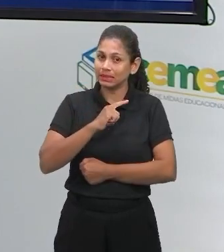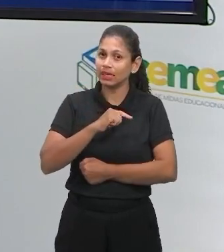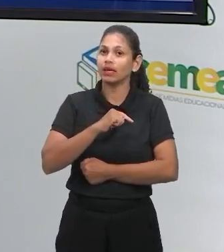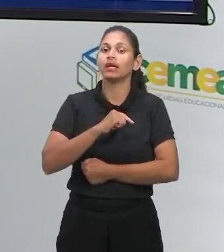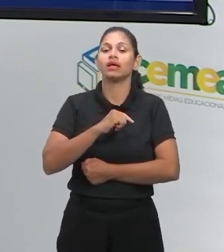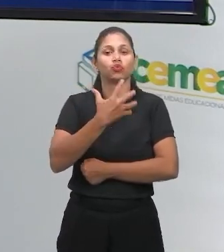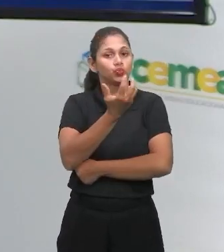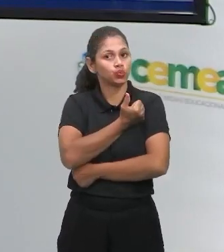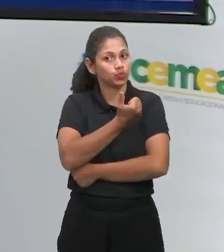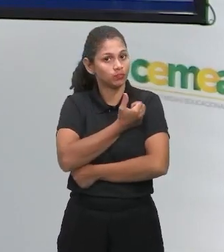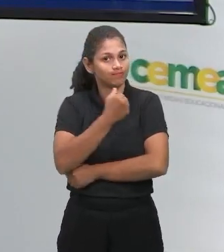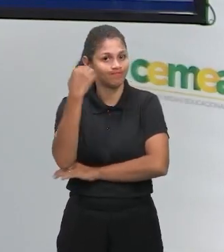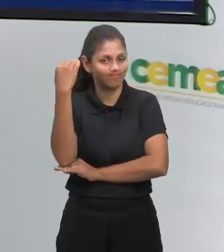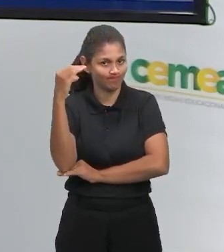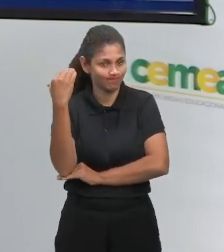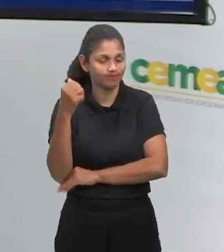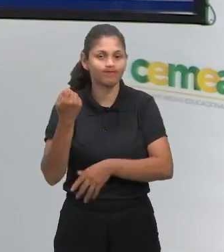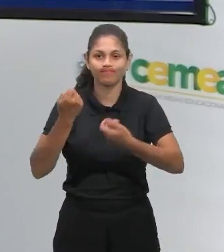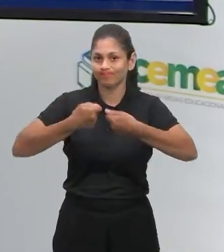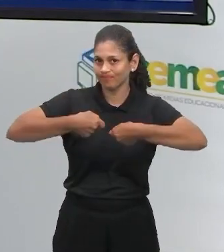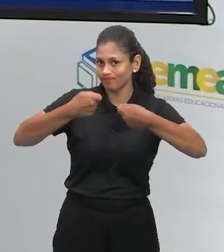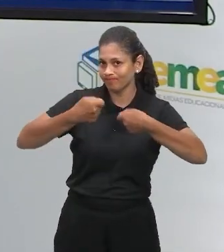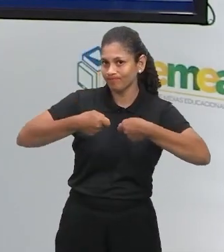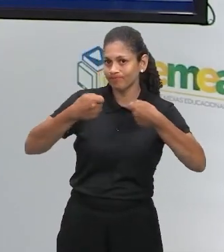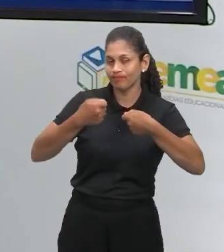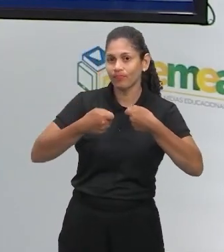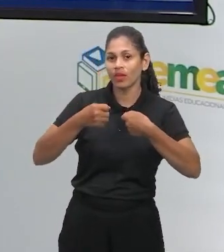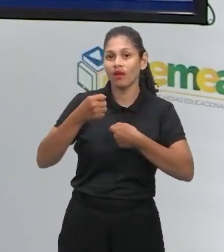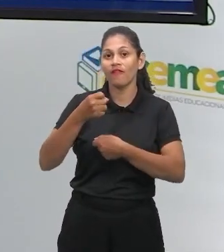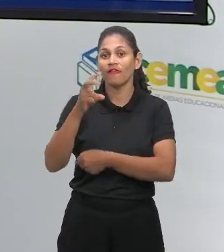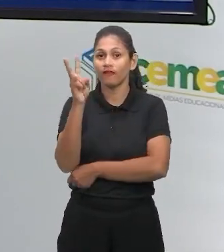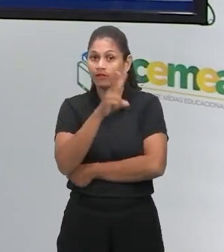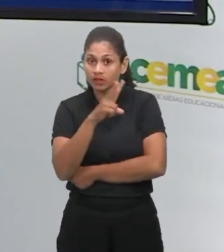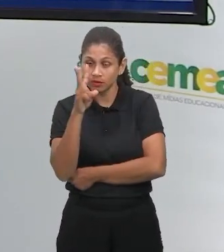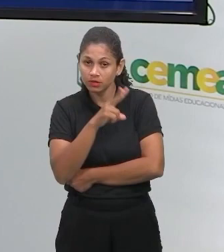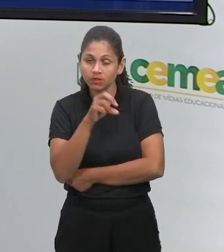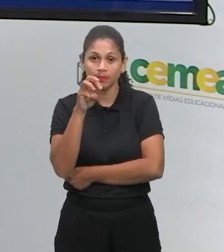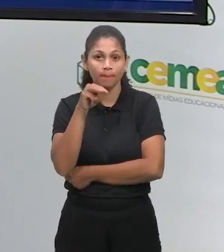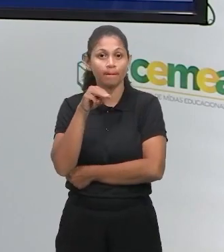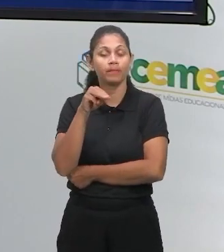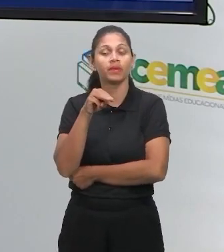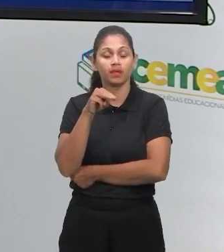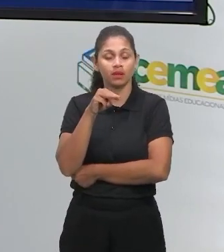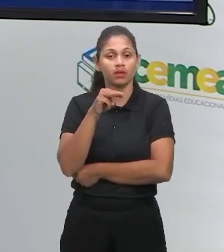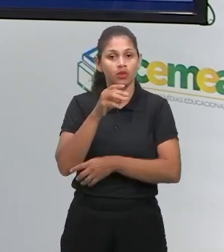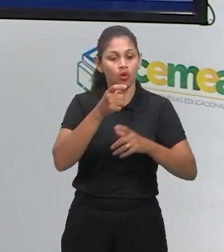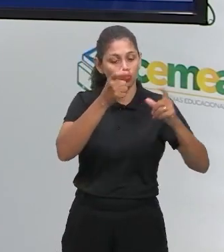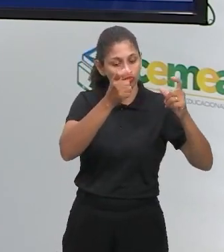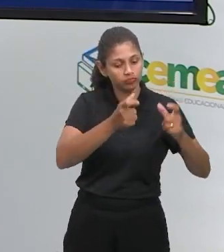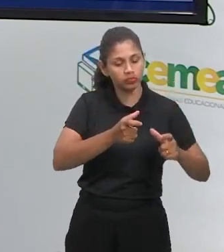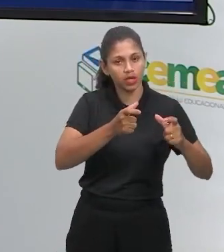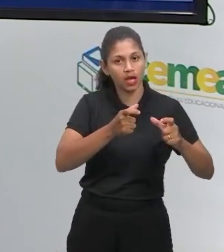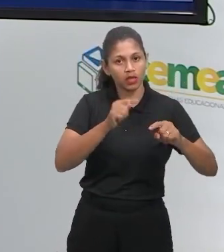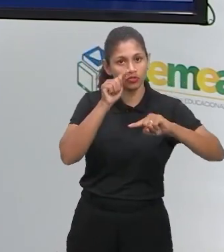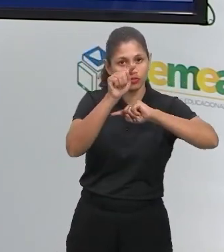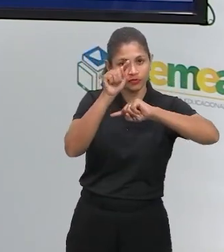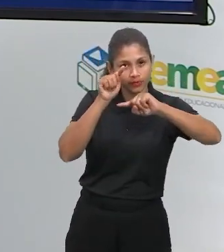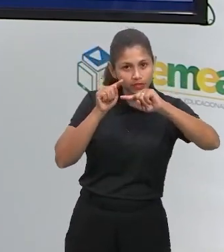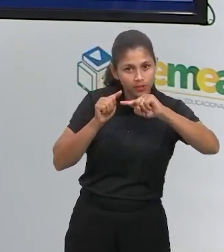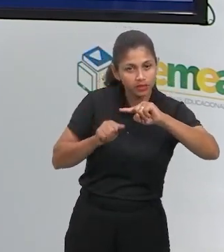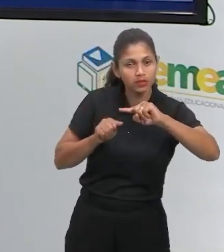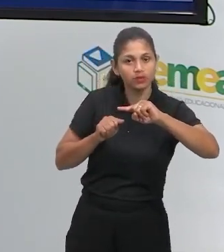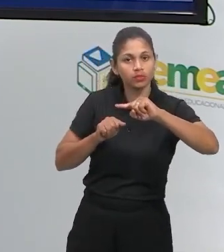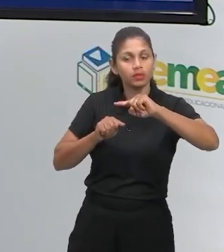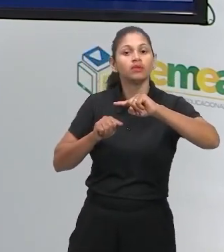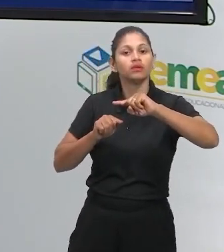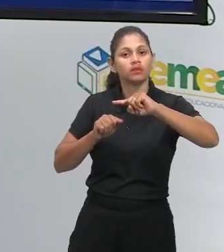fazer a resolução, primeiro a gente deve lembrar, velocidade média é o quê? Espaço dividido pelo tempo. Dessa forma, eu